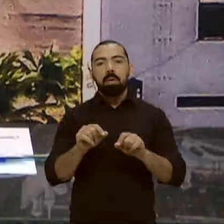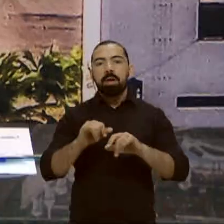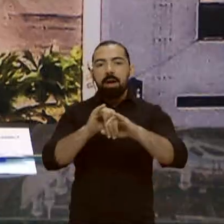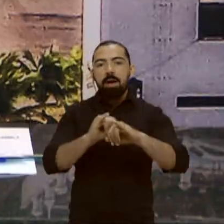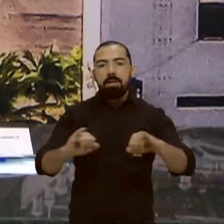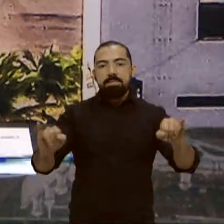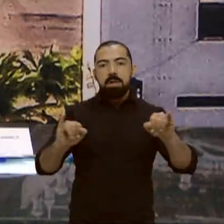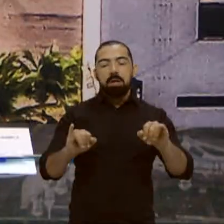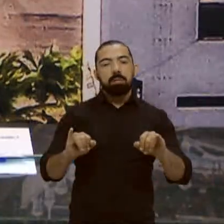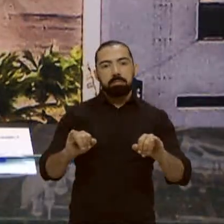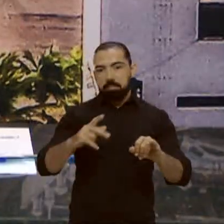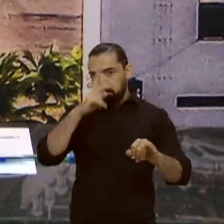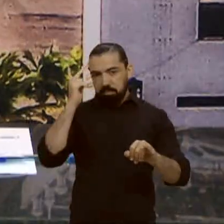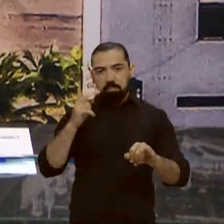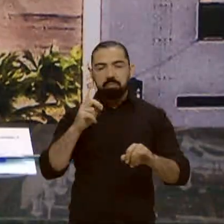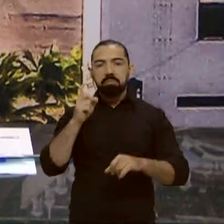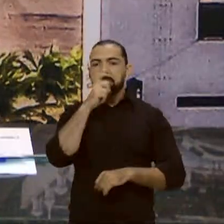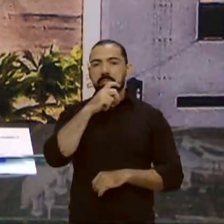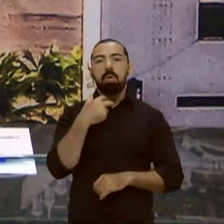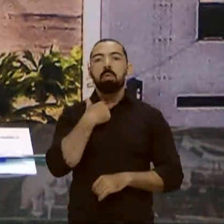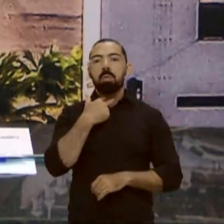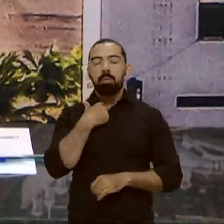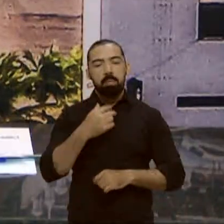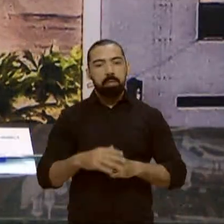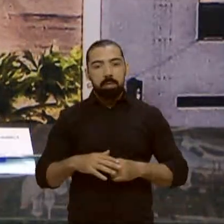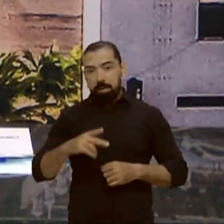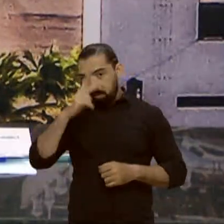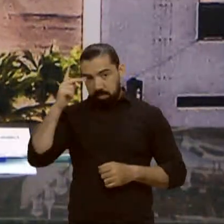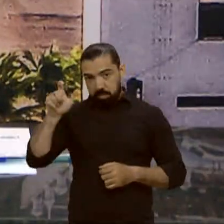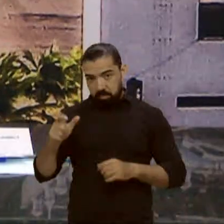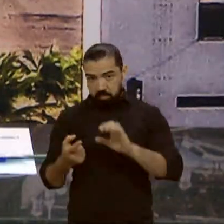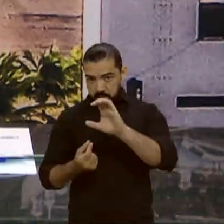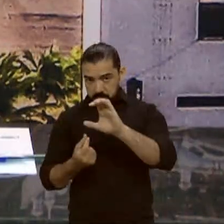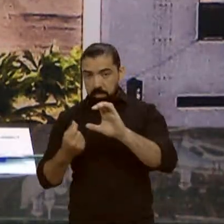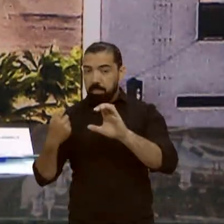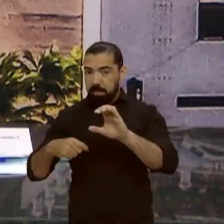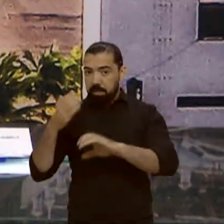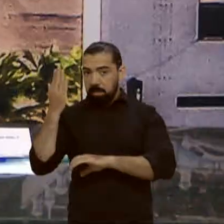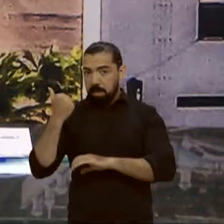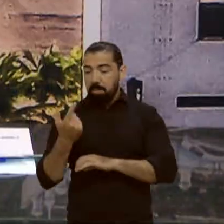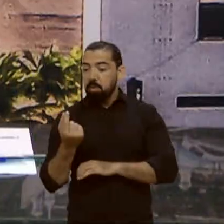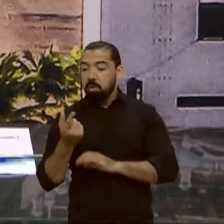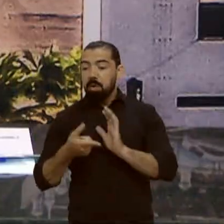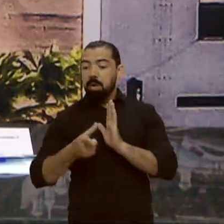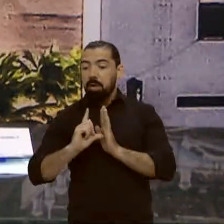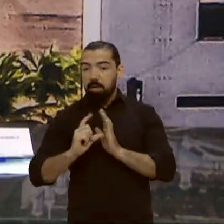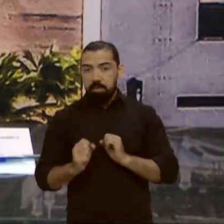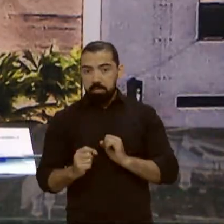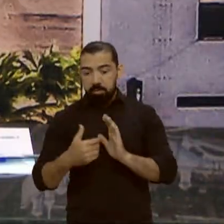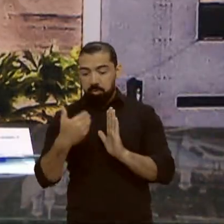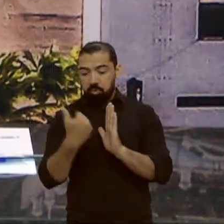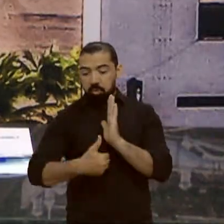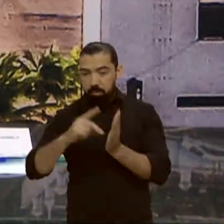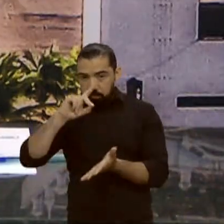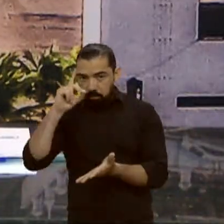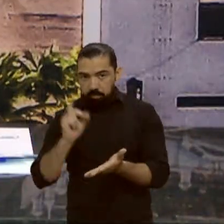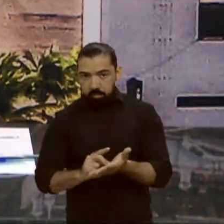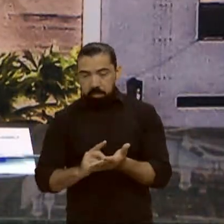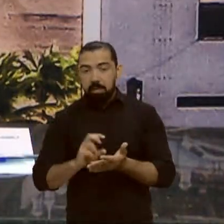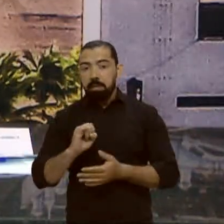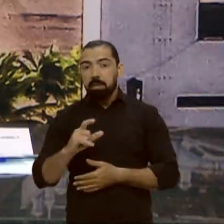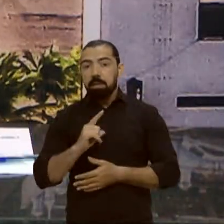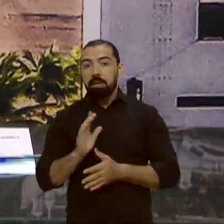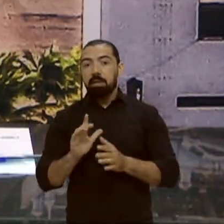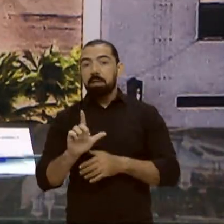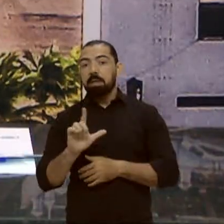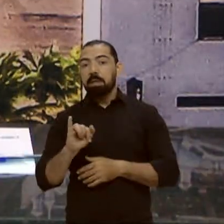enganosa. Ele tem o direito de saber qual era o preço antes, qual é o desconto real, se há limites